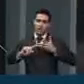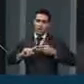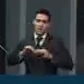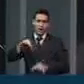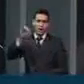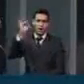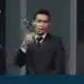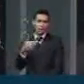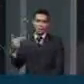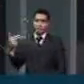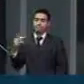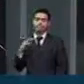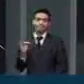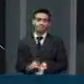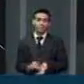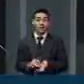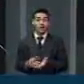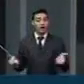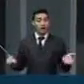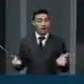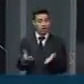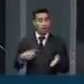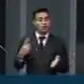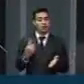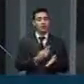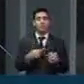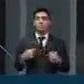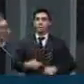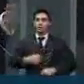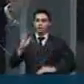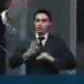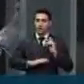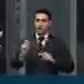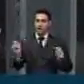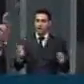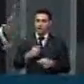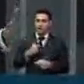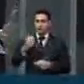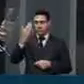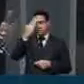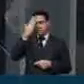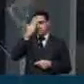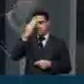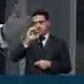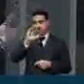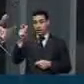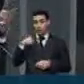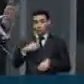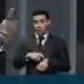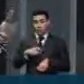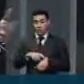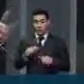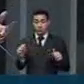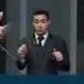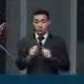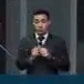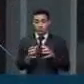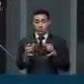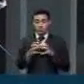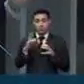tenhamos também, neste momento, a capacidade, senhor presidente, de entender esse momento e juntos, a classe política,